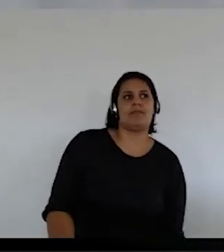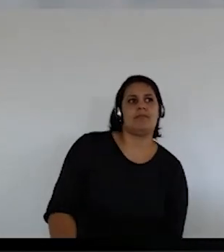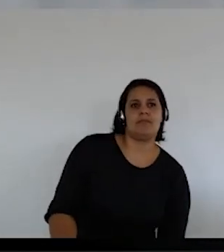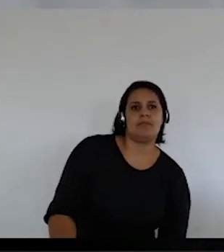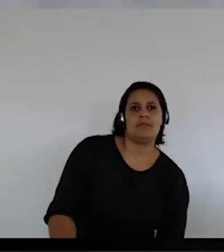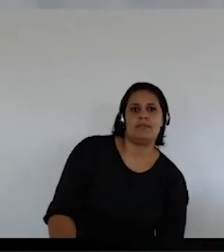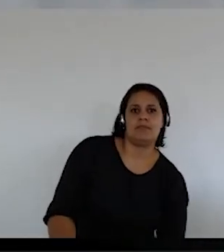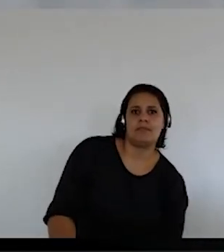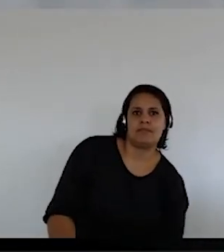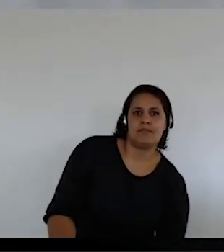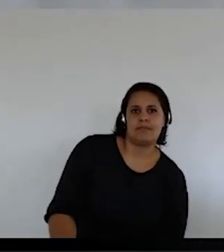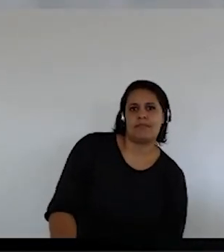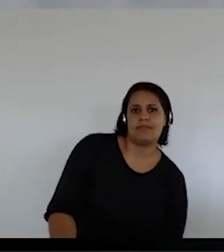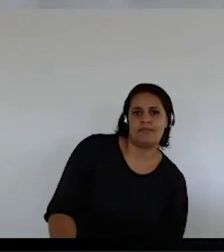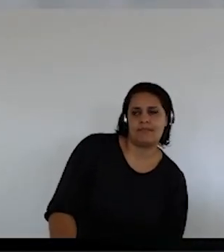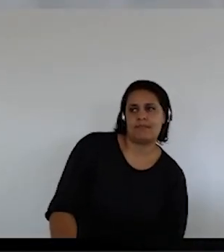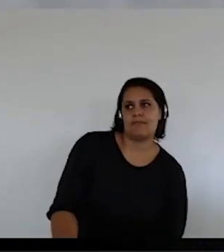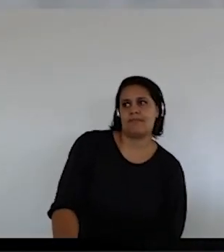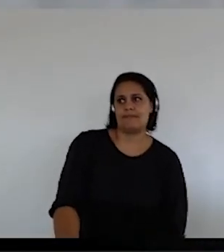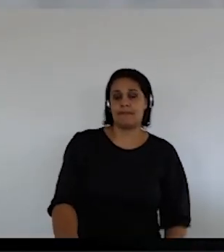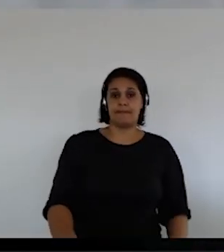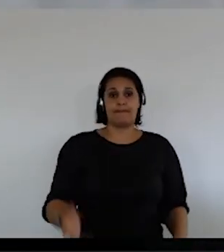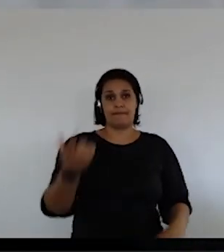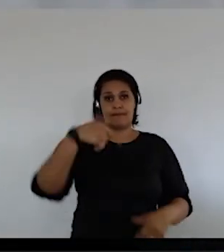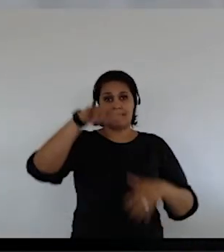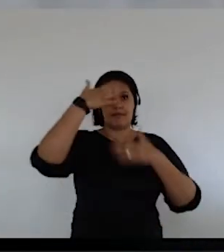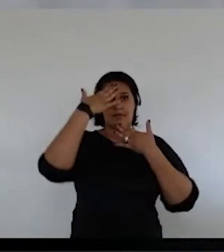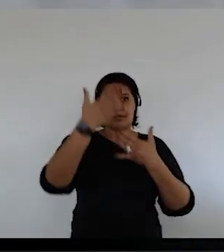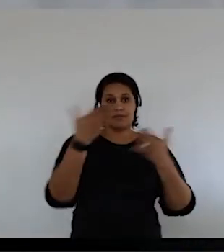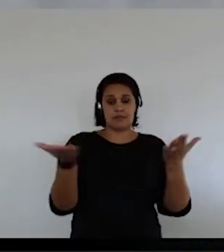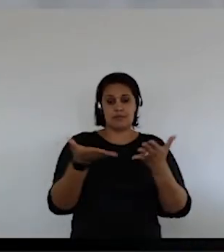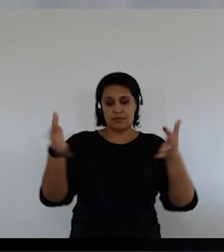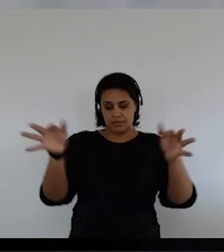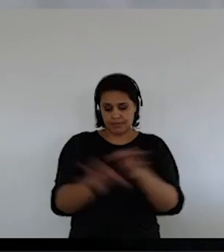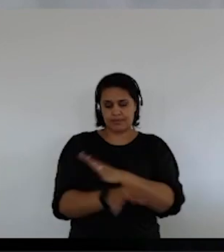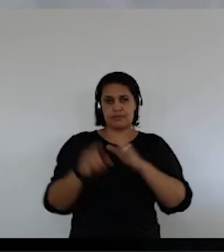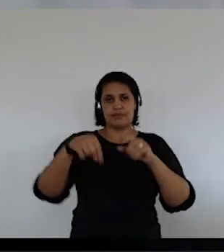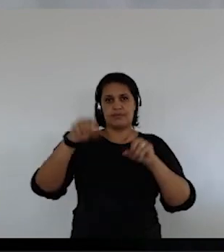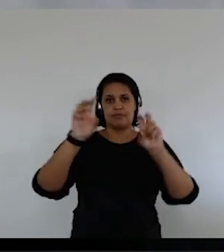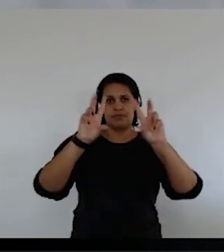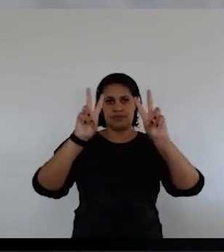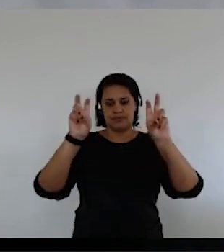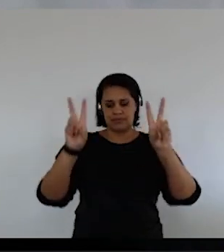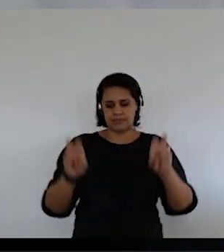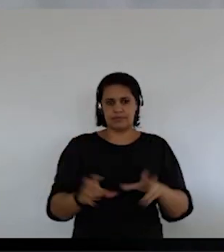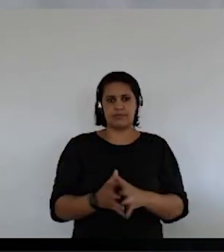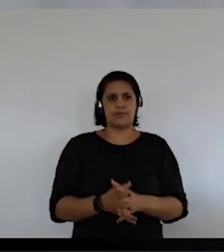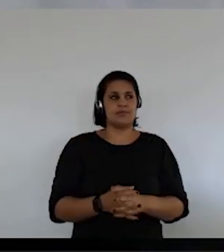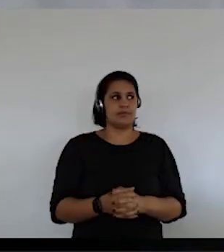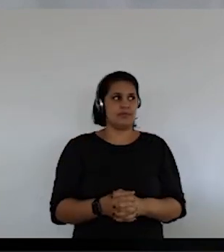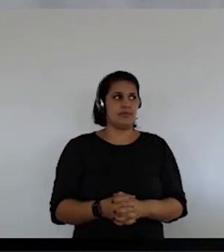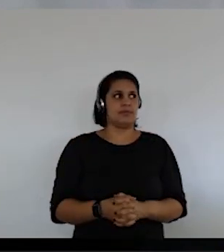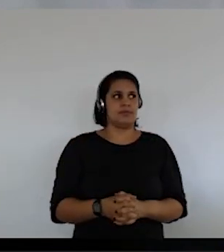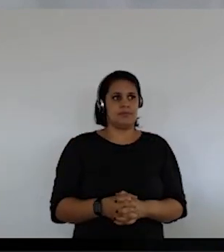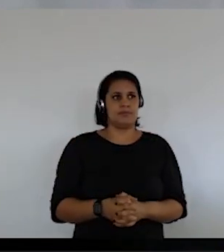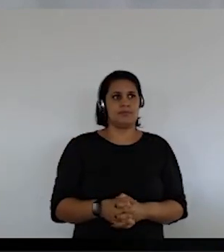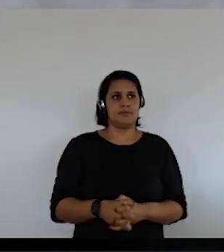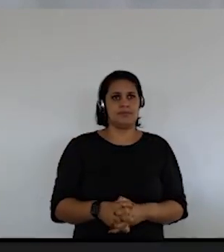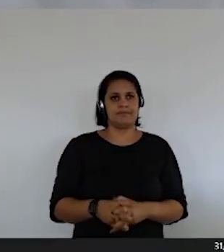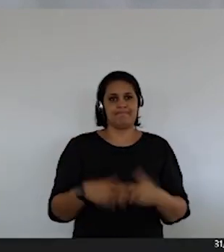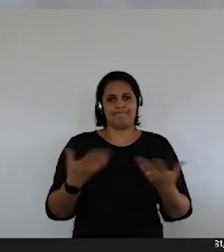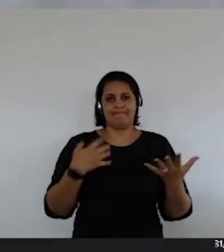Nós aqui agradecemos mais uma vez e encerramos aqui a palestra para o meu dissabor, para a